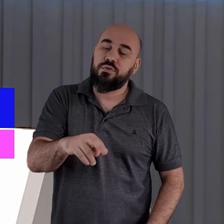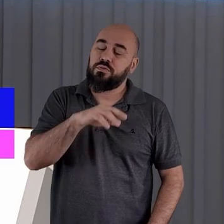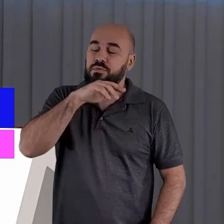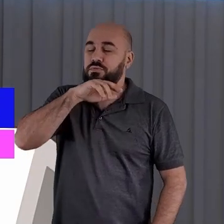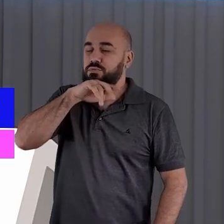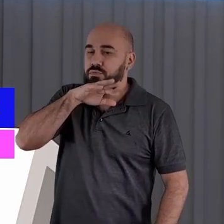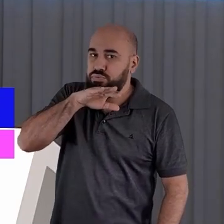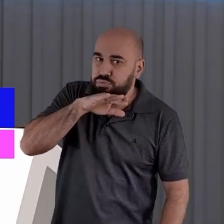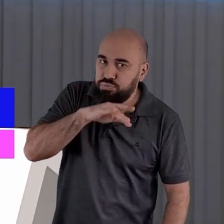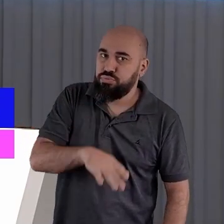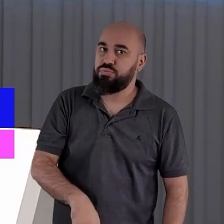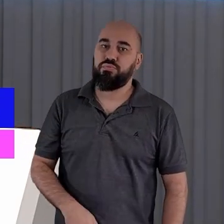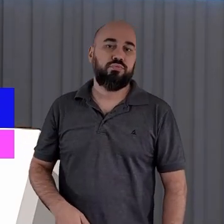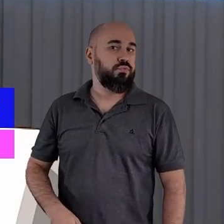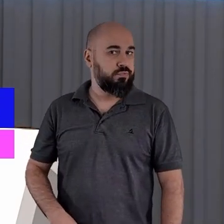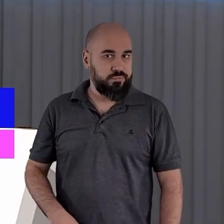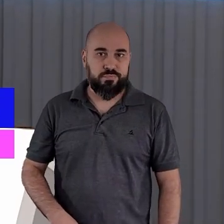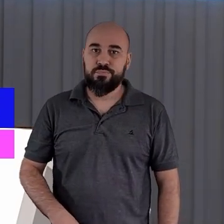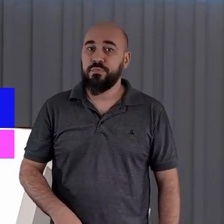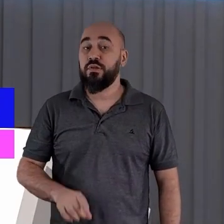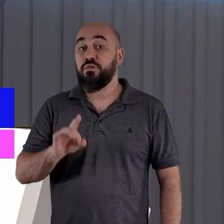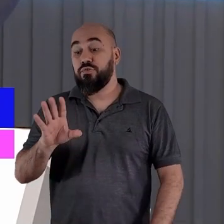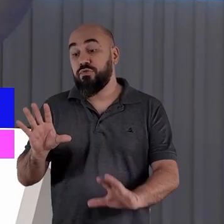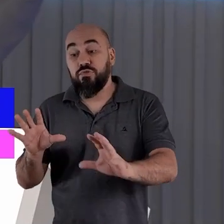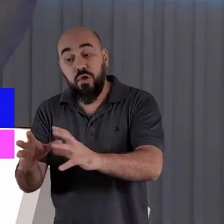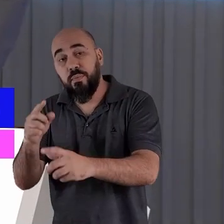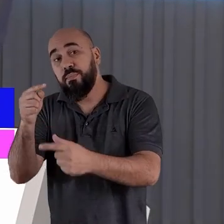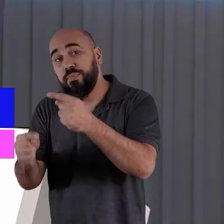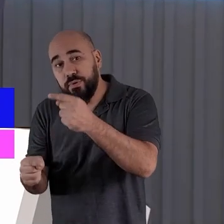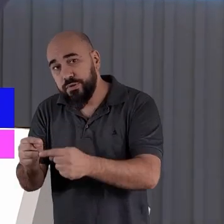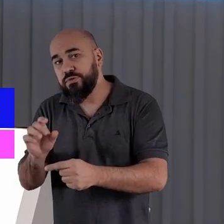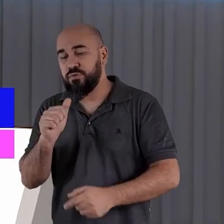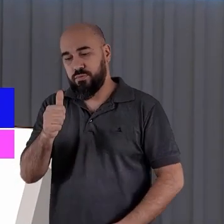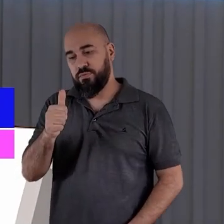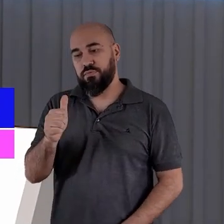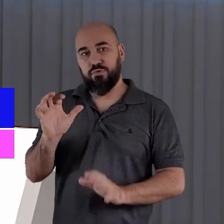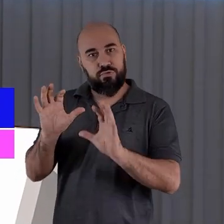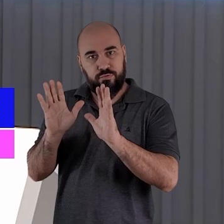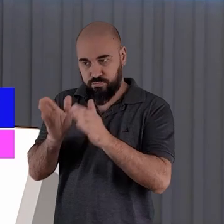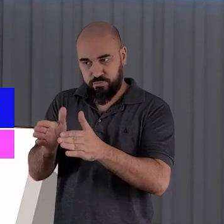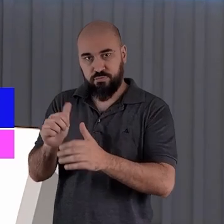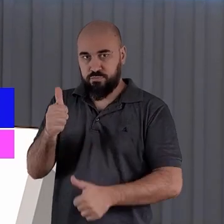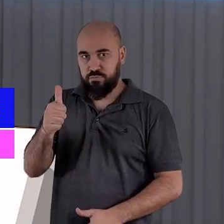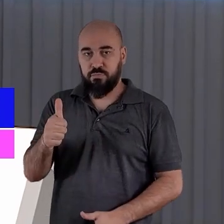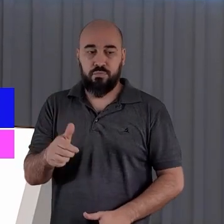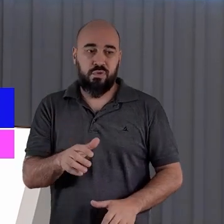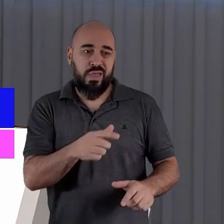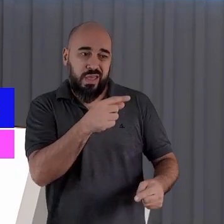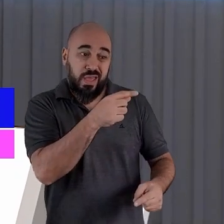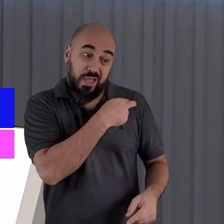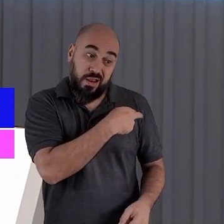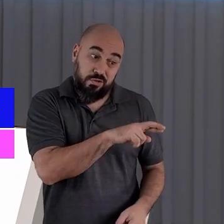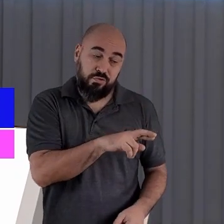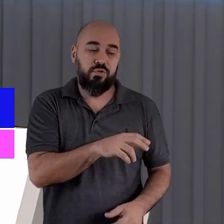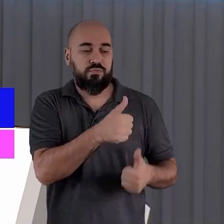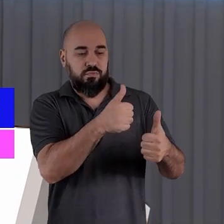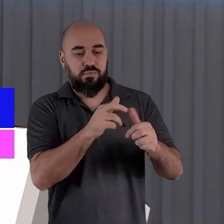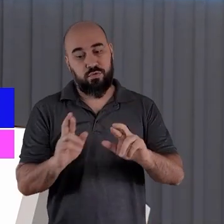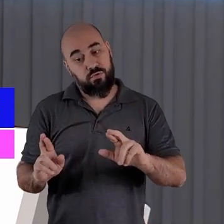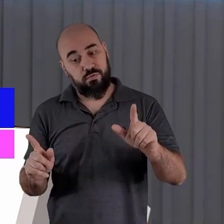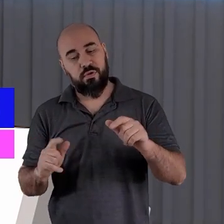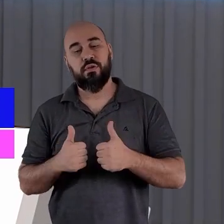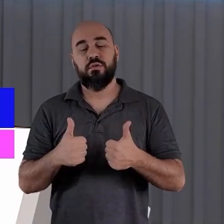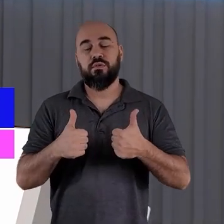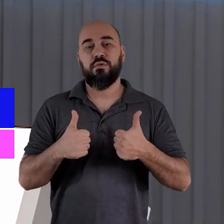pior do que um poder que é só político e de um poder que é só religioso, porque aí você começa a tratar de questões